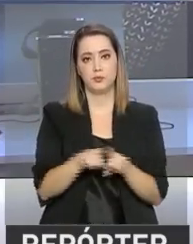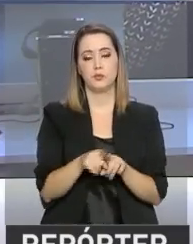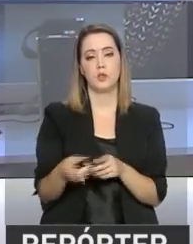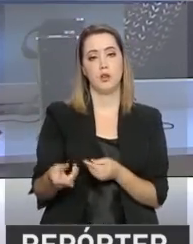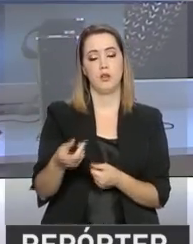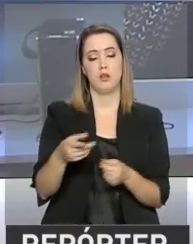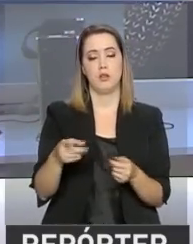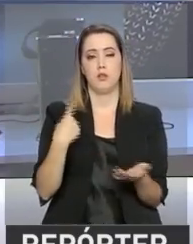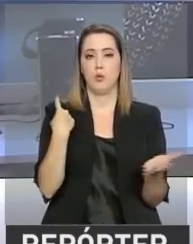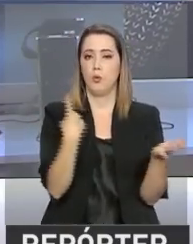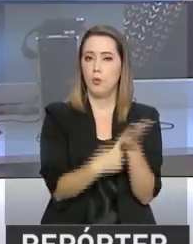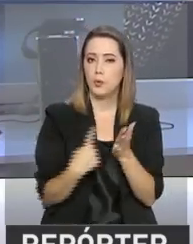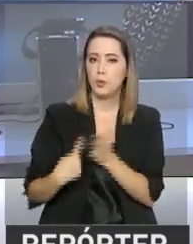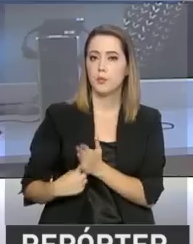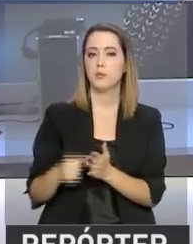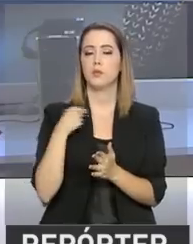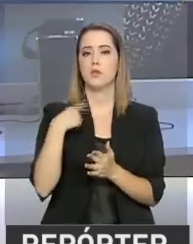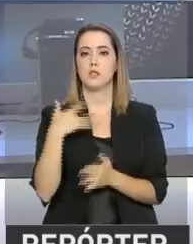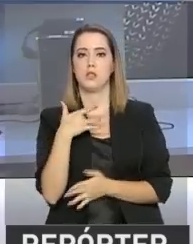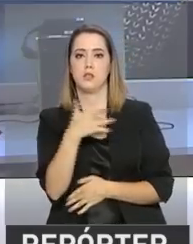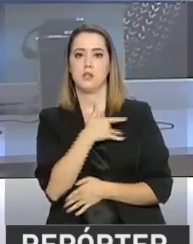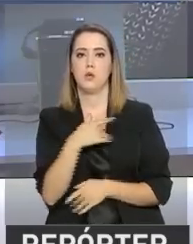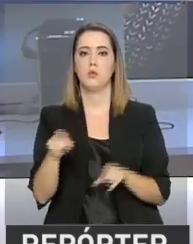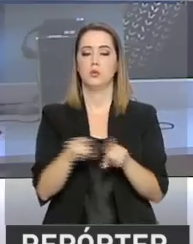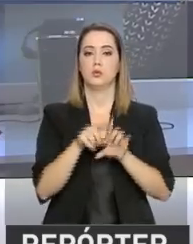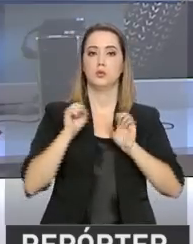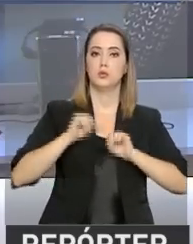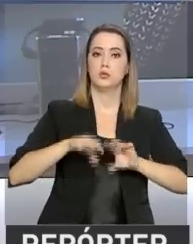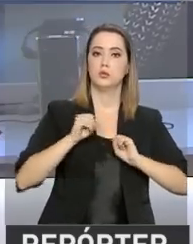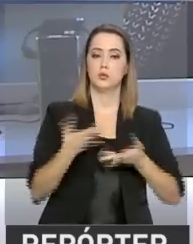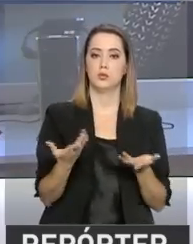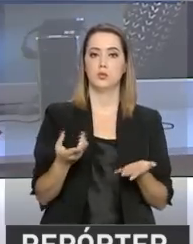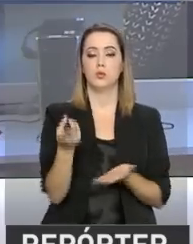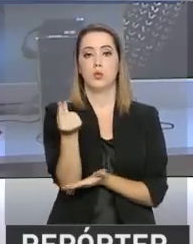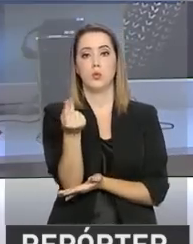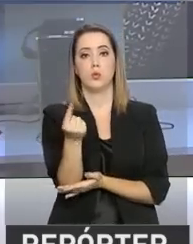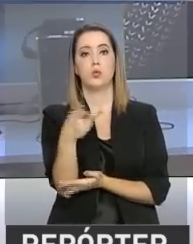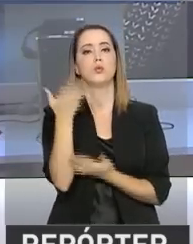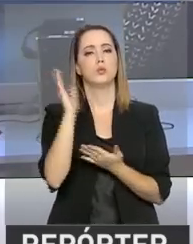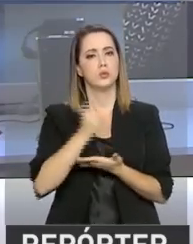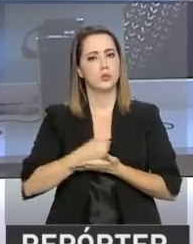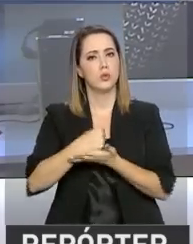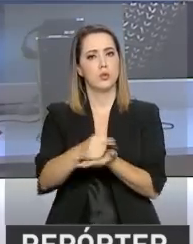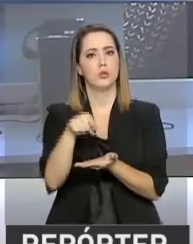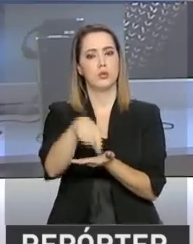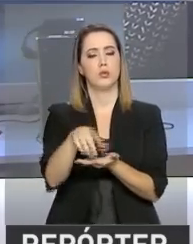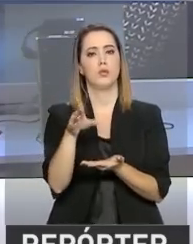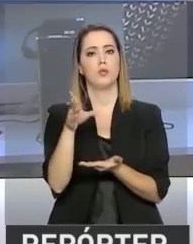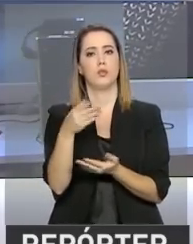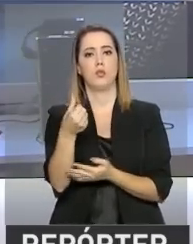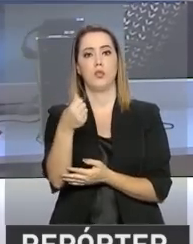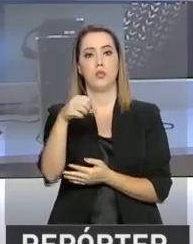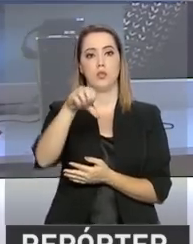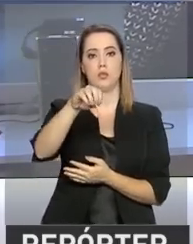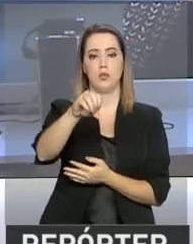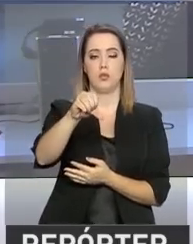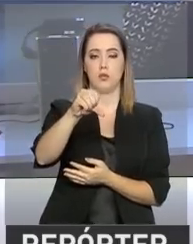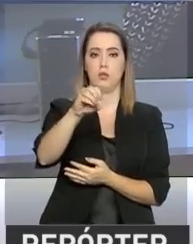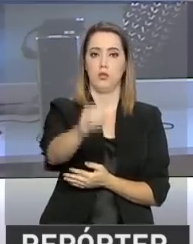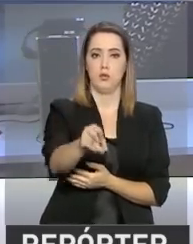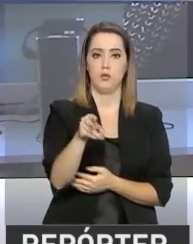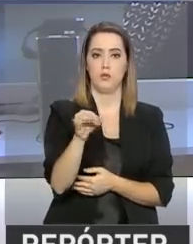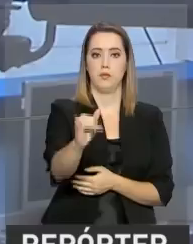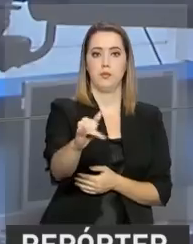contrapartida, compromissos nas áreas de saúde e educação. Os recursos ficam disponíveis para saque durante 90